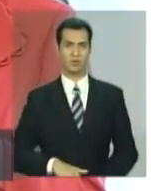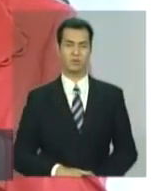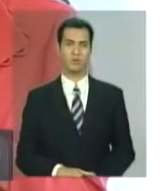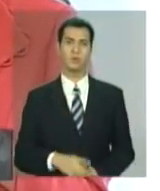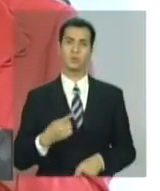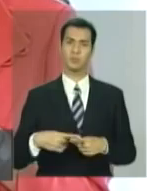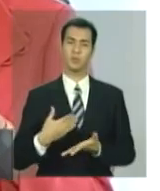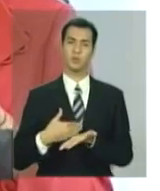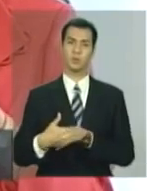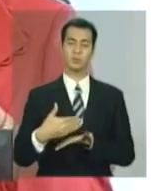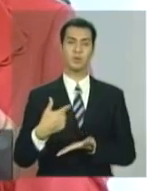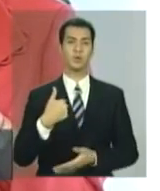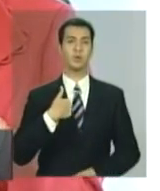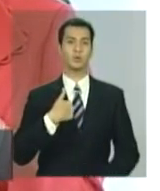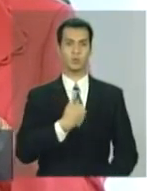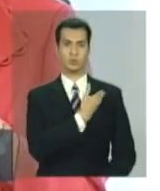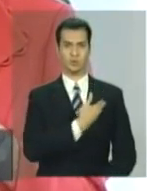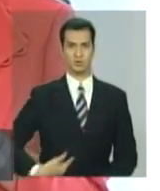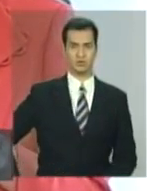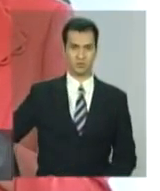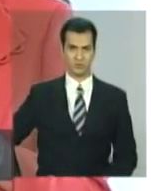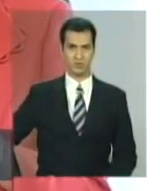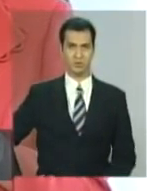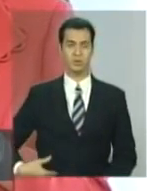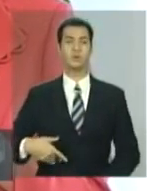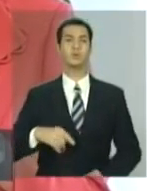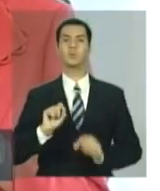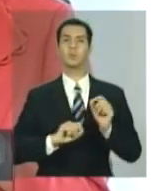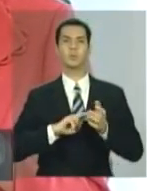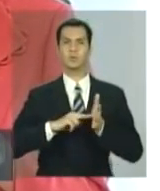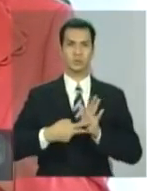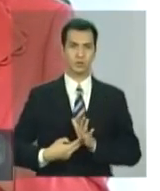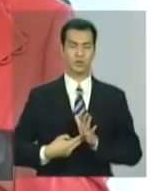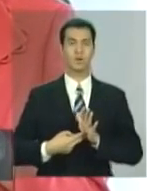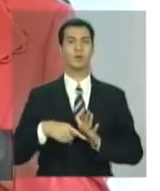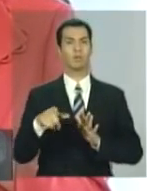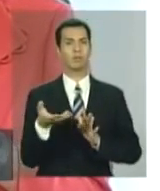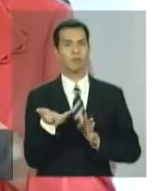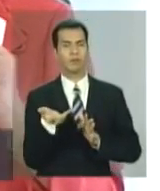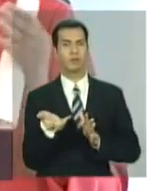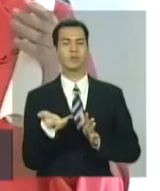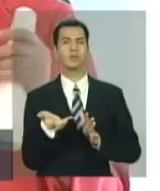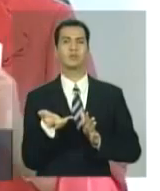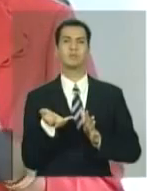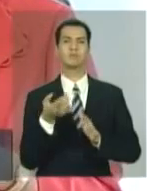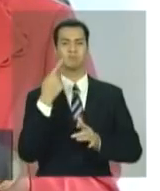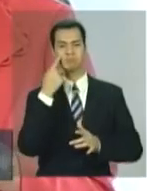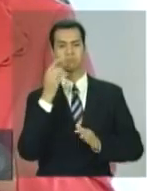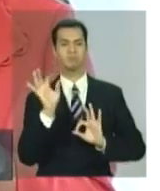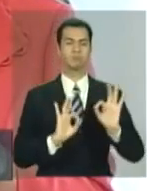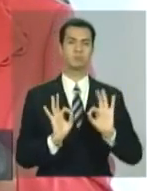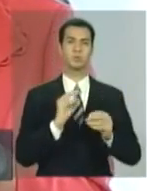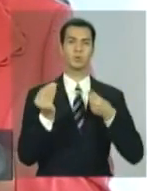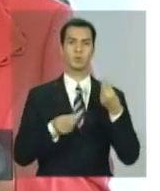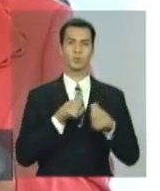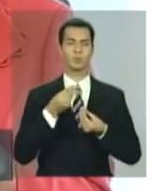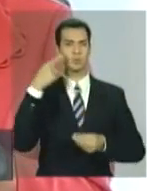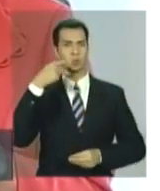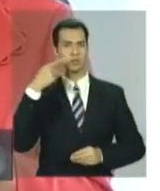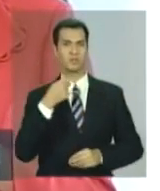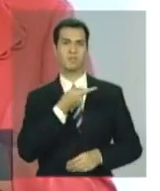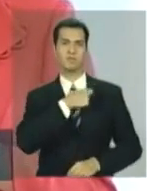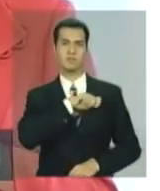primeiro ano do meu governo, no sentido de procurar uma outra relação entre política fiscal e política